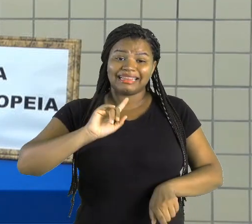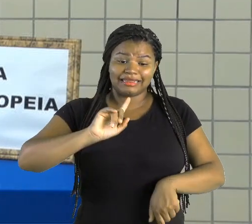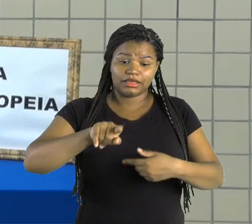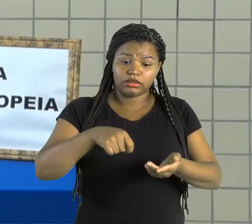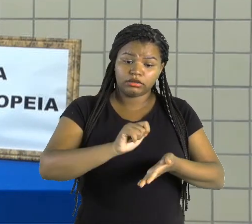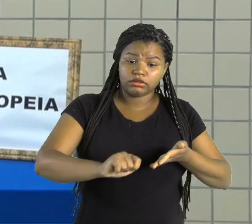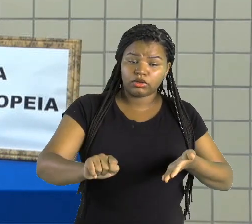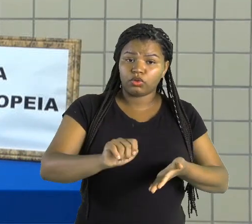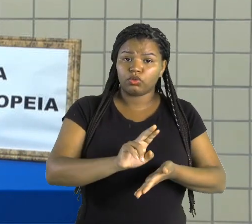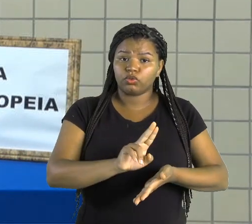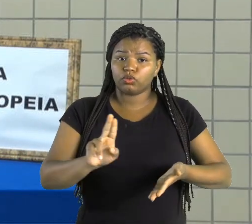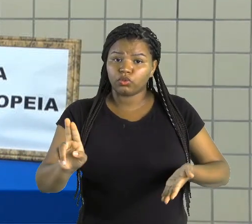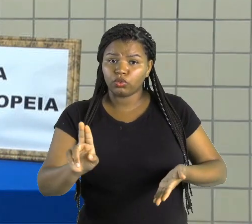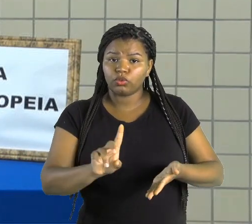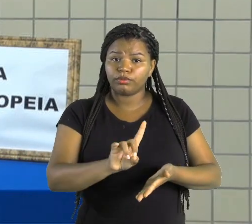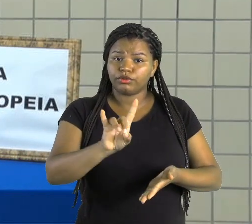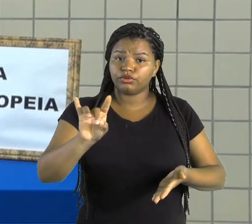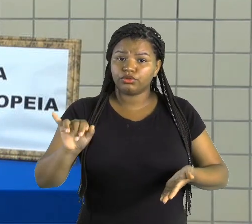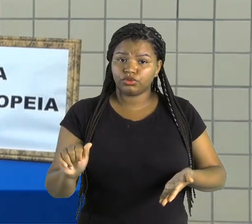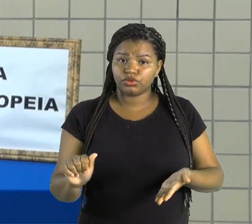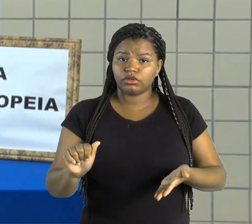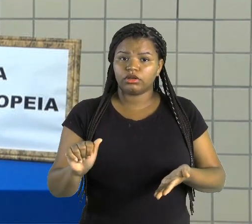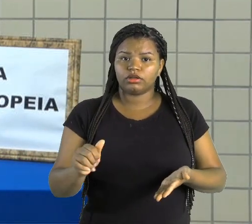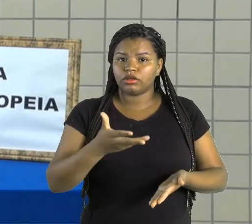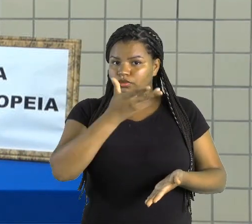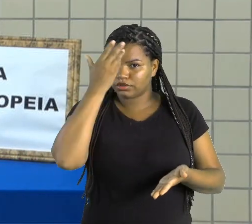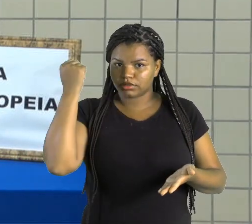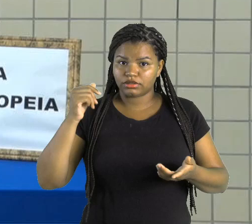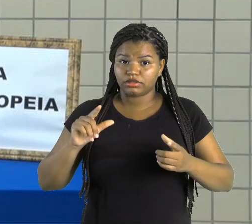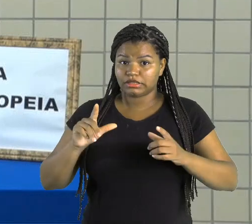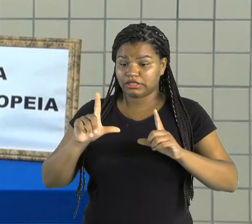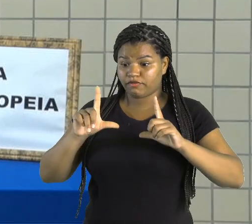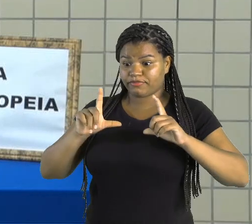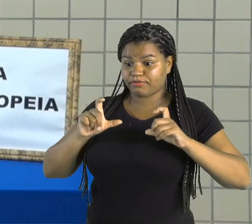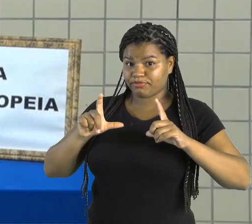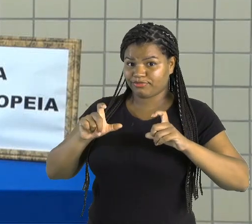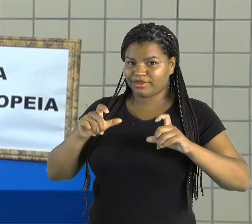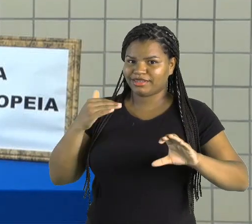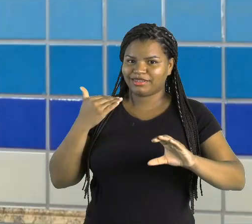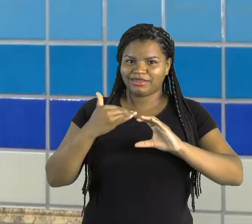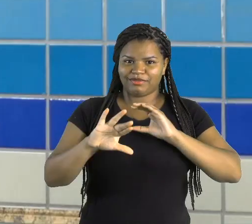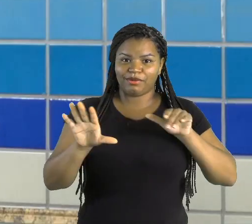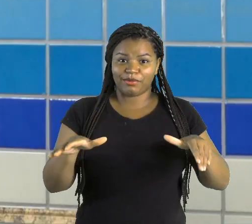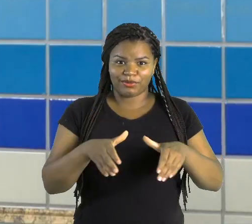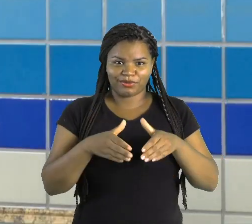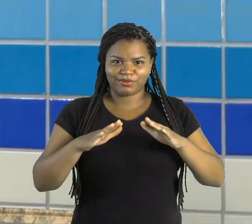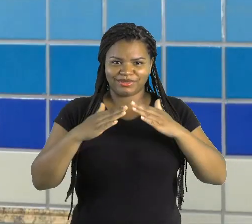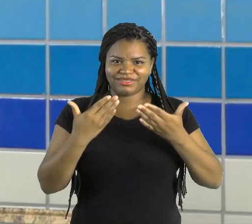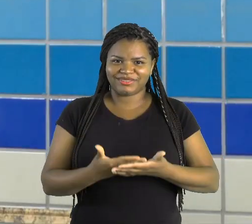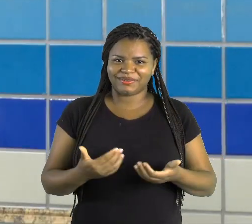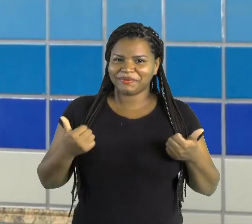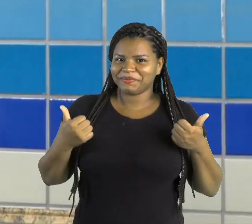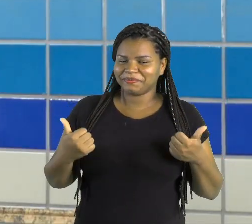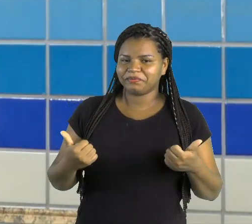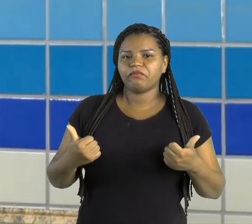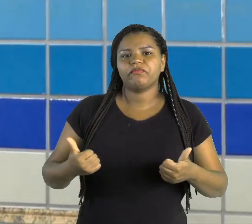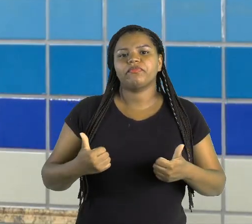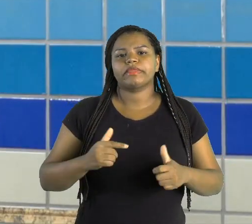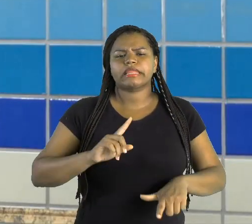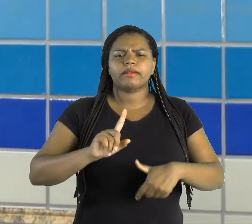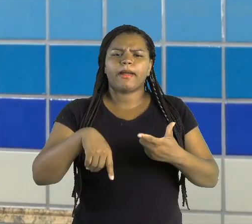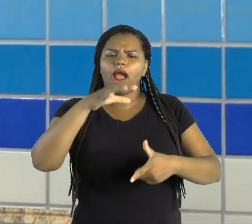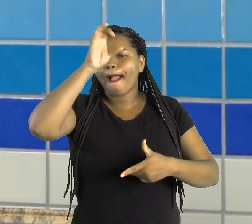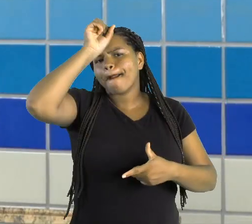nome, a data, não se esqueça de fazer os registros fotográficos e compartilhar conosco. Depois de termos aprendido um pouco mais